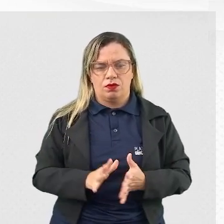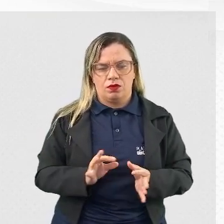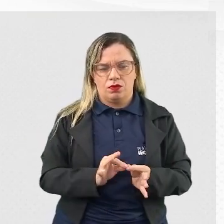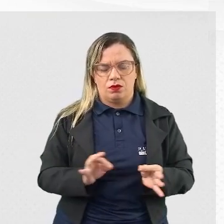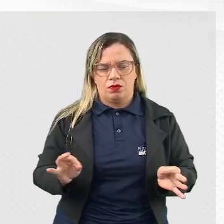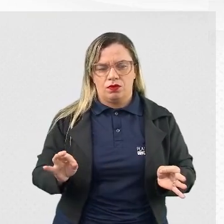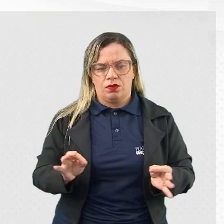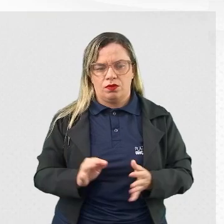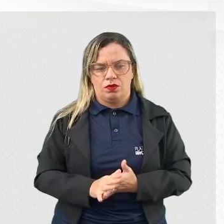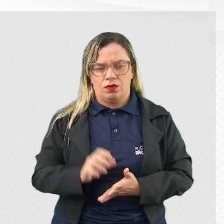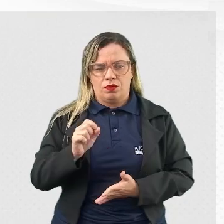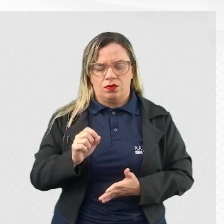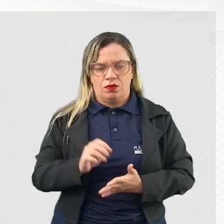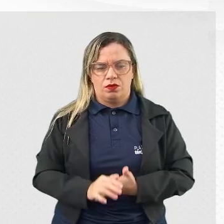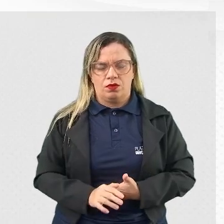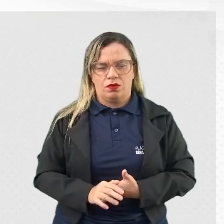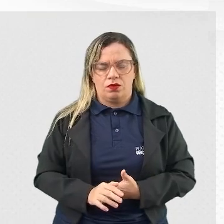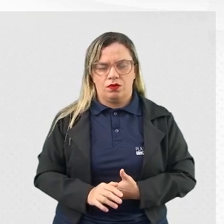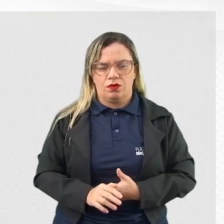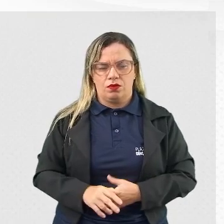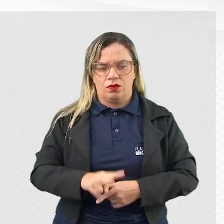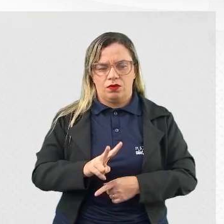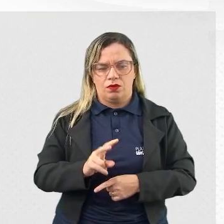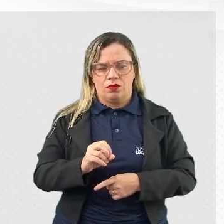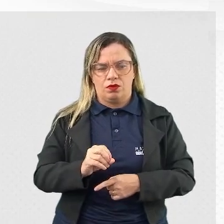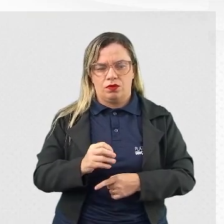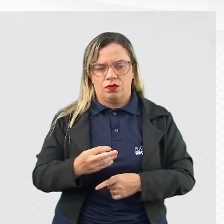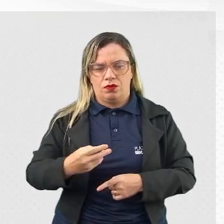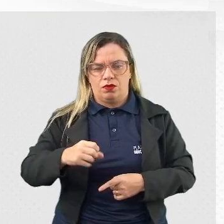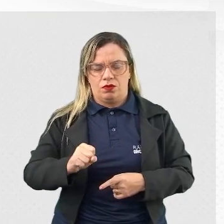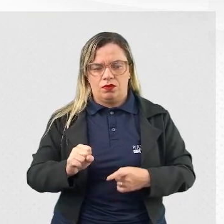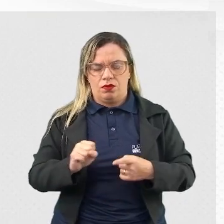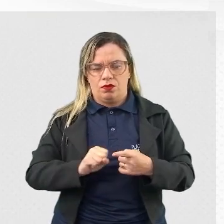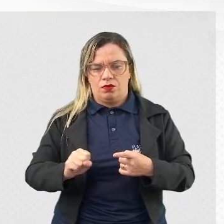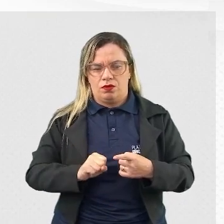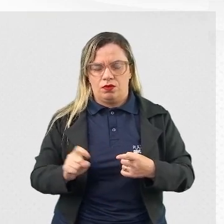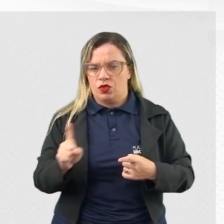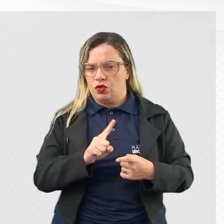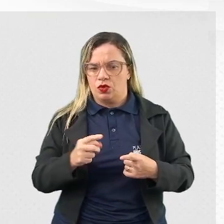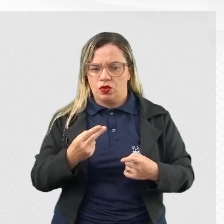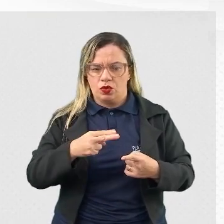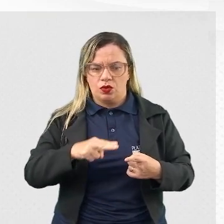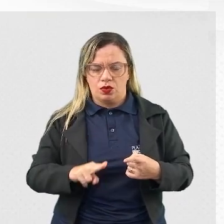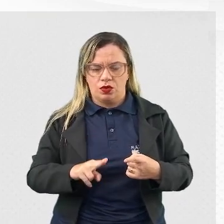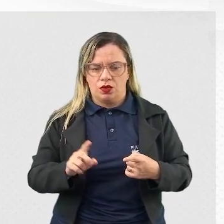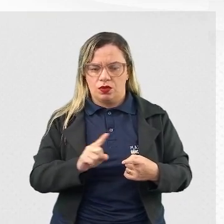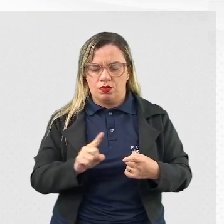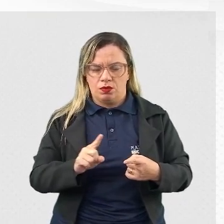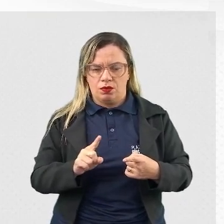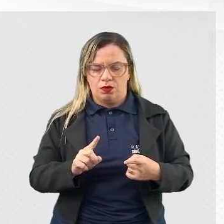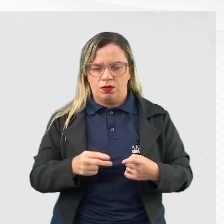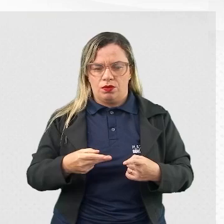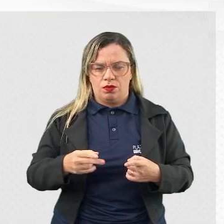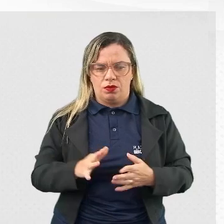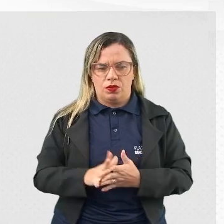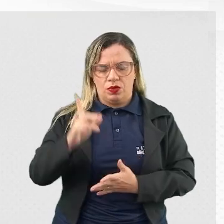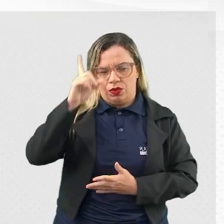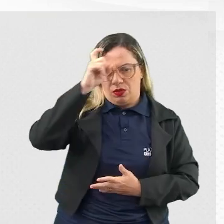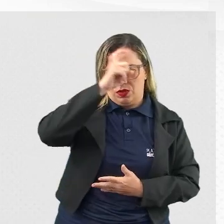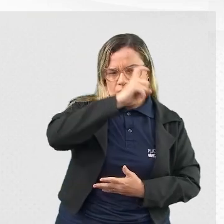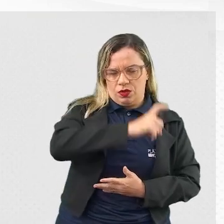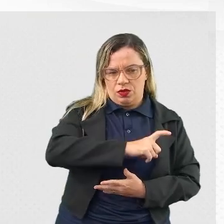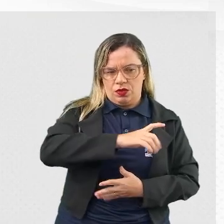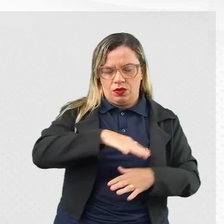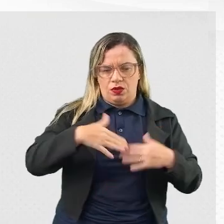é voltas por segundo. Só que a gente não chama voltas por segundo, ou dificilmente